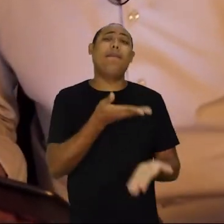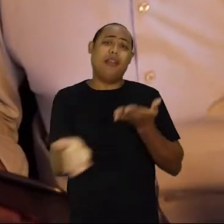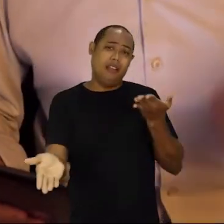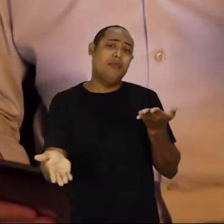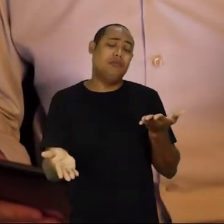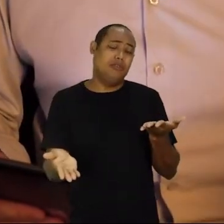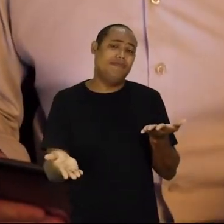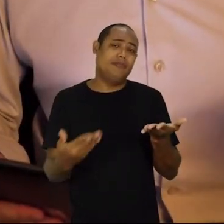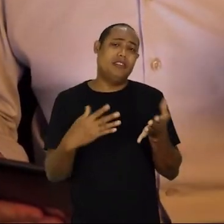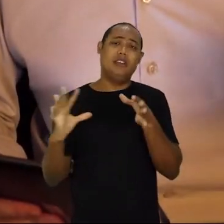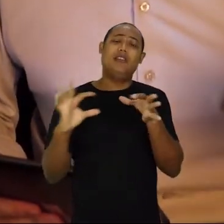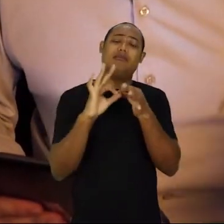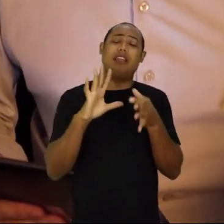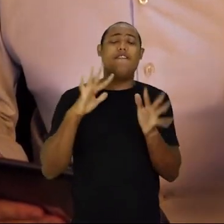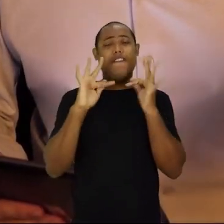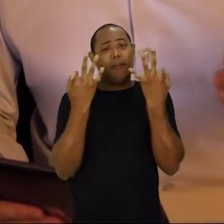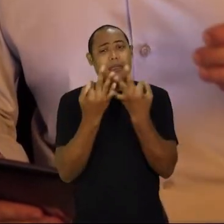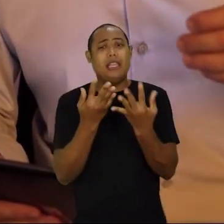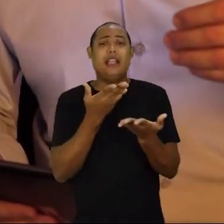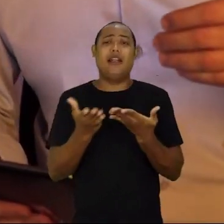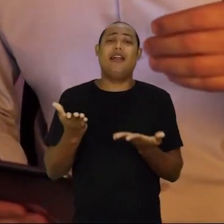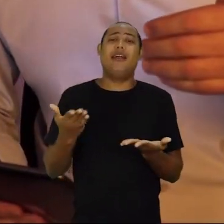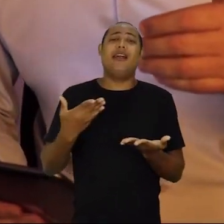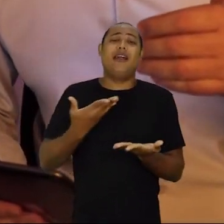gerado ainda. Infelizmente nós perdemos